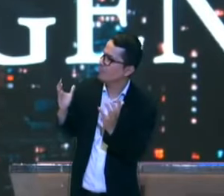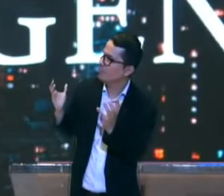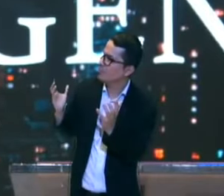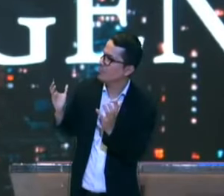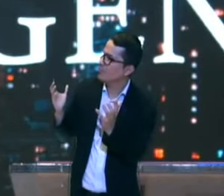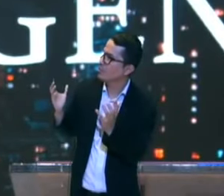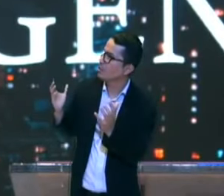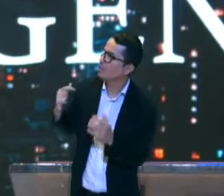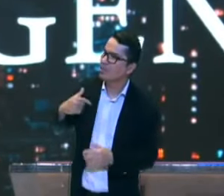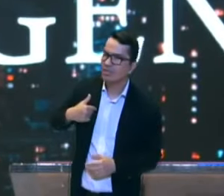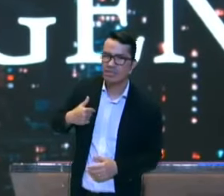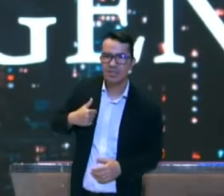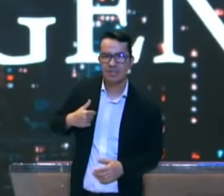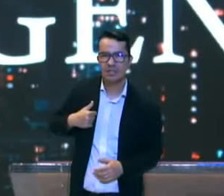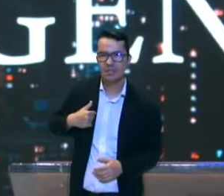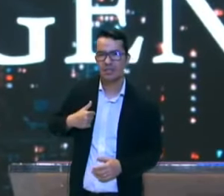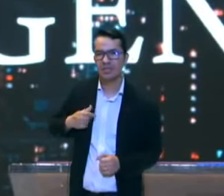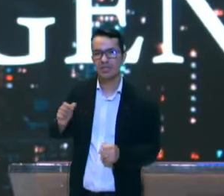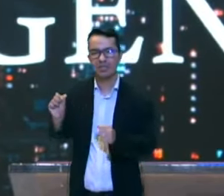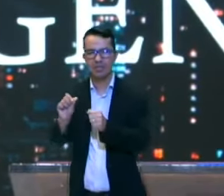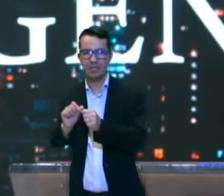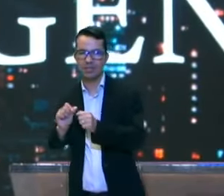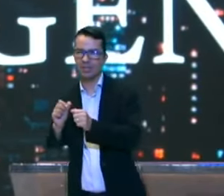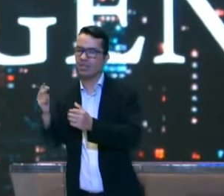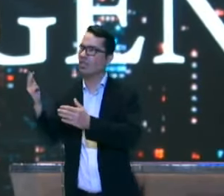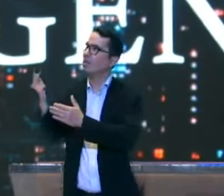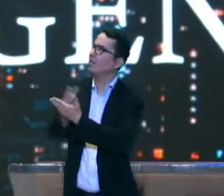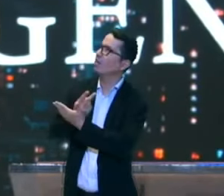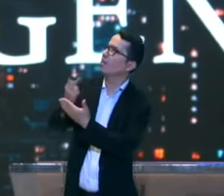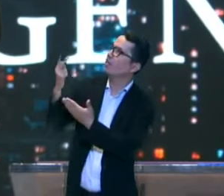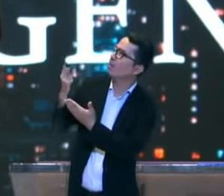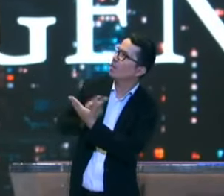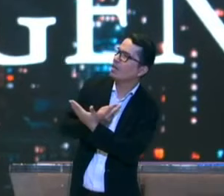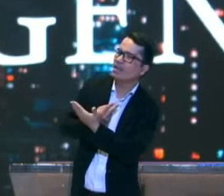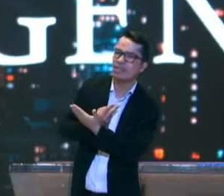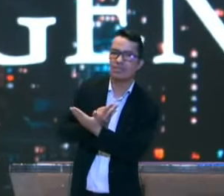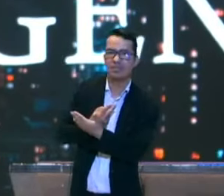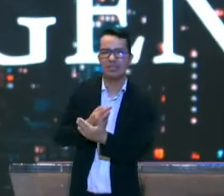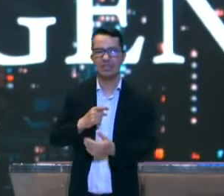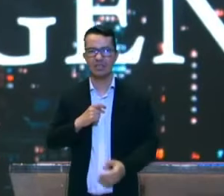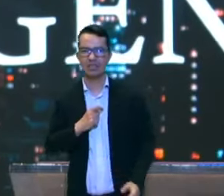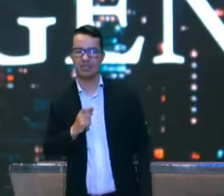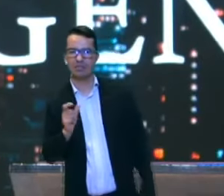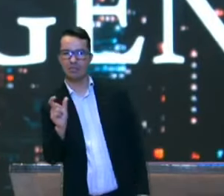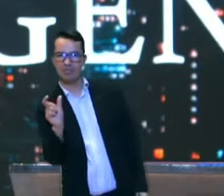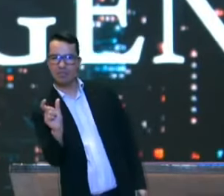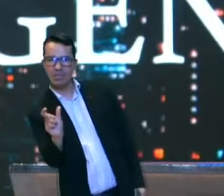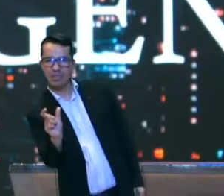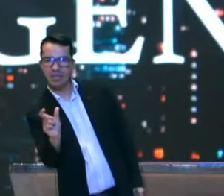de comentário, de post, algum tipo de palavra.